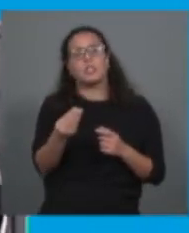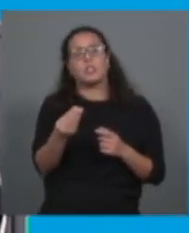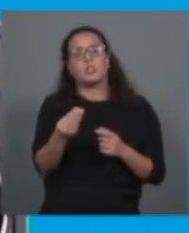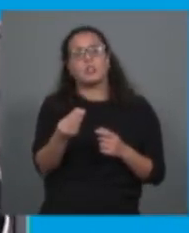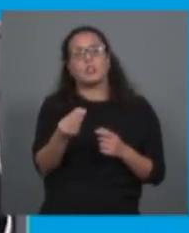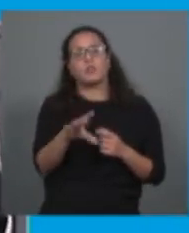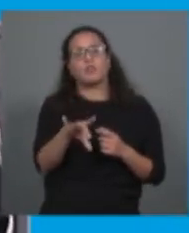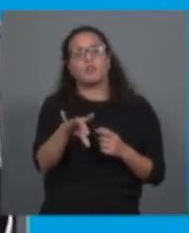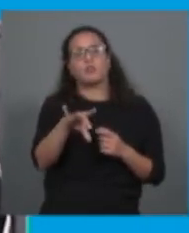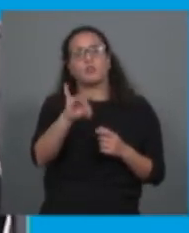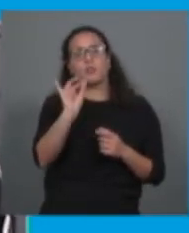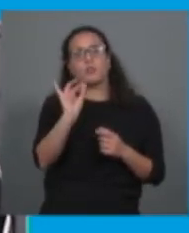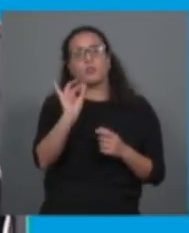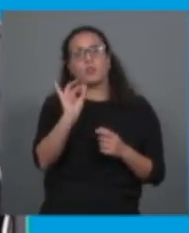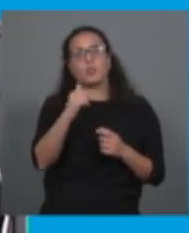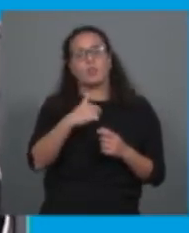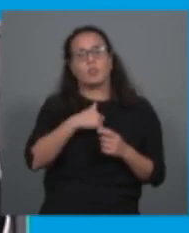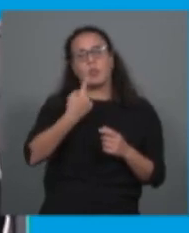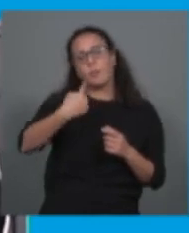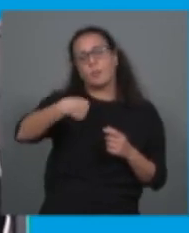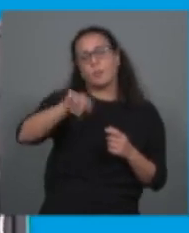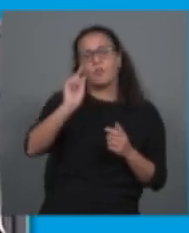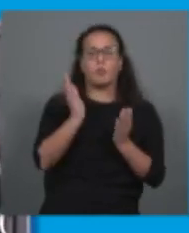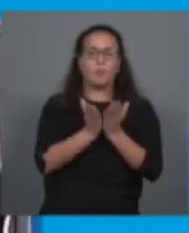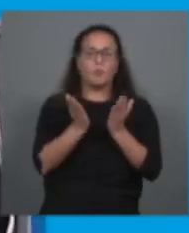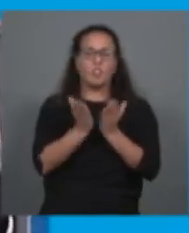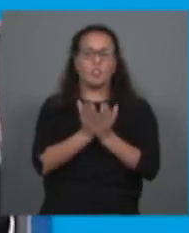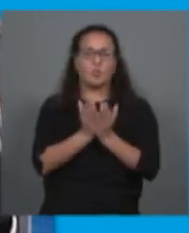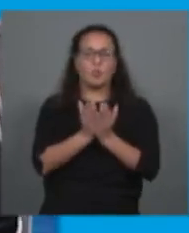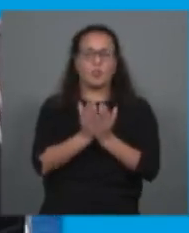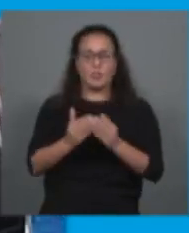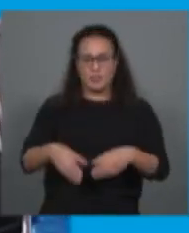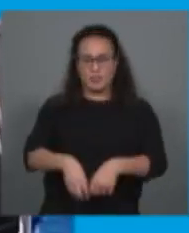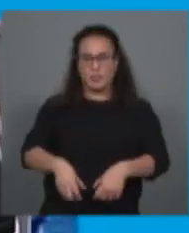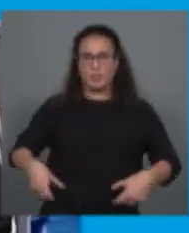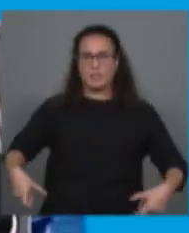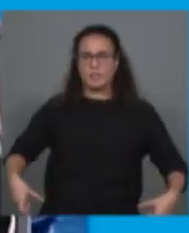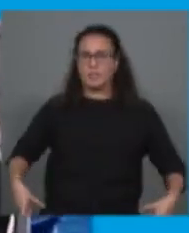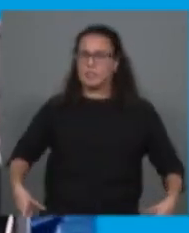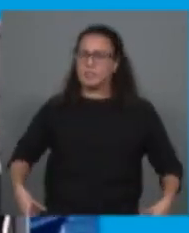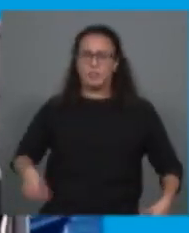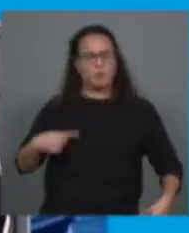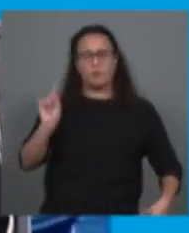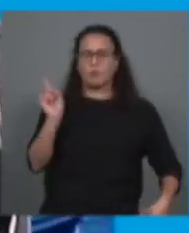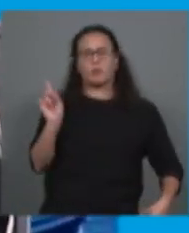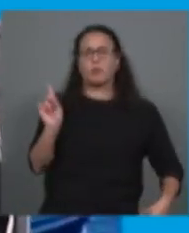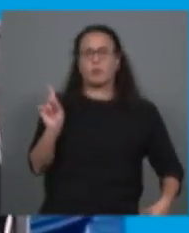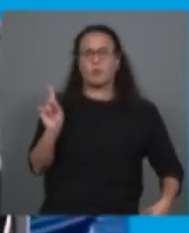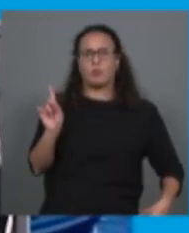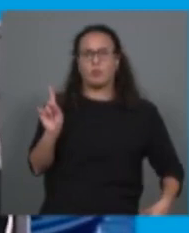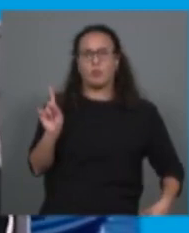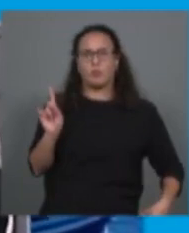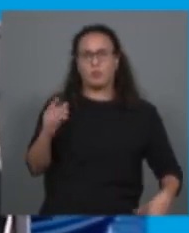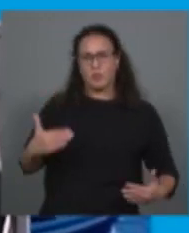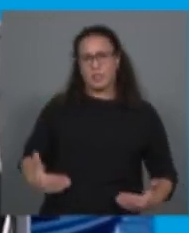por exemplo, eu para a escola não quero ir de saia. Há adolescentes hoje em 2020 que dizem eu não vou de saia para a escola. E a razão é